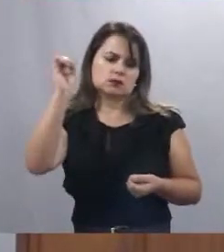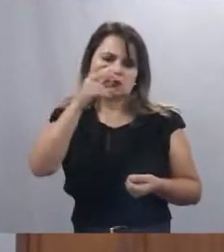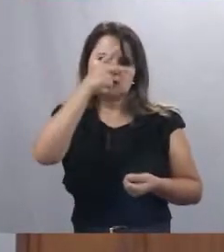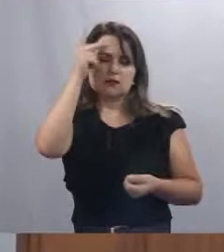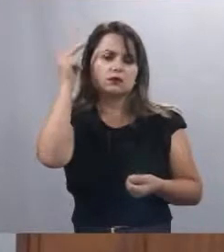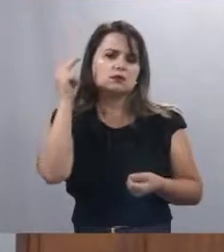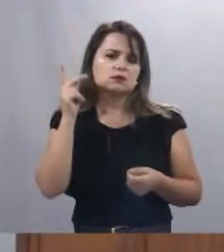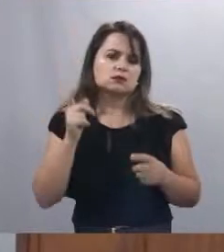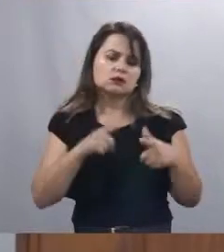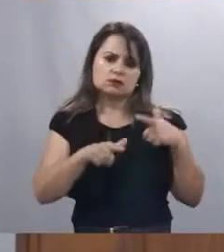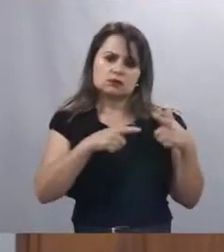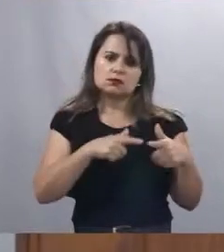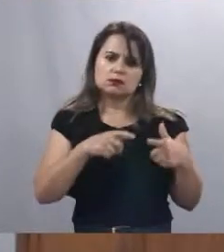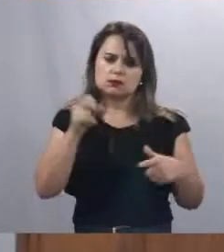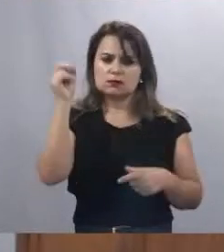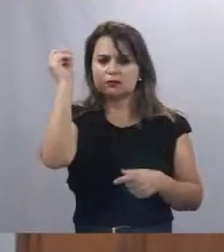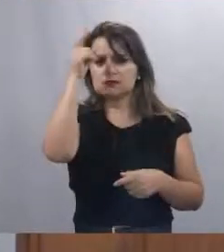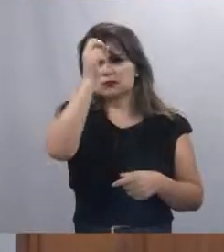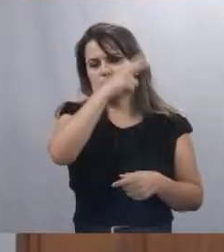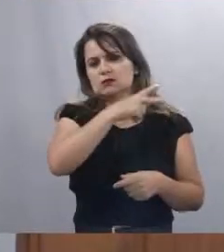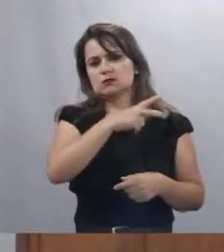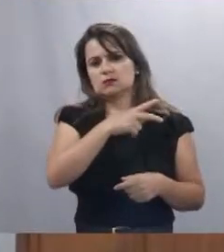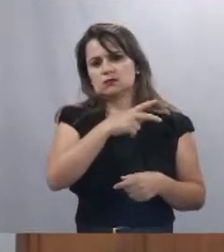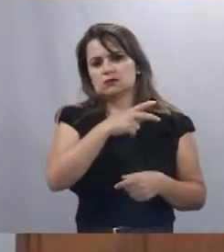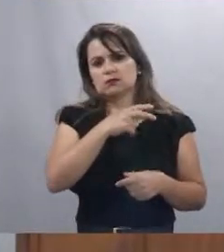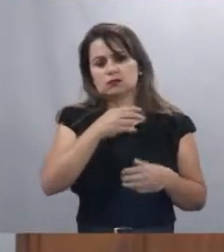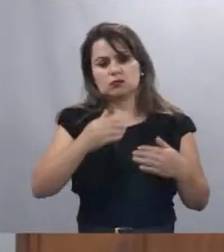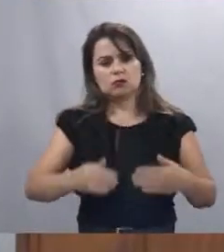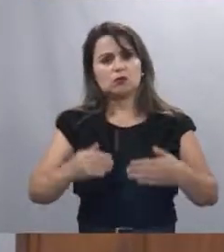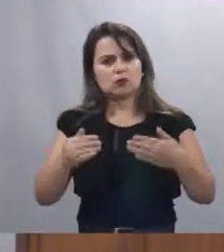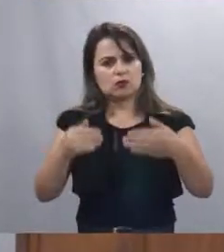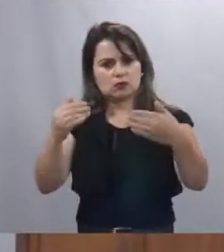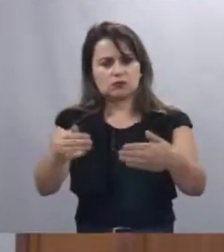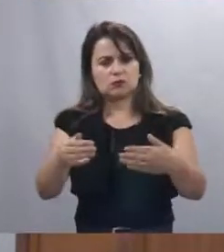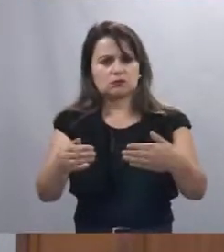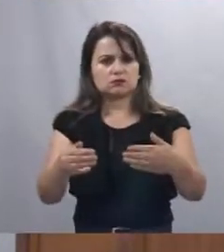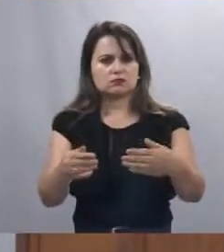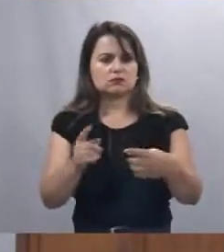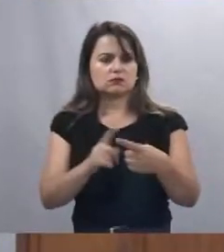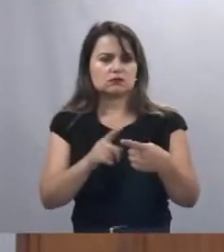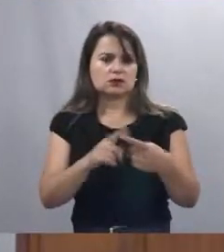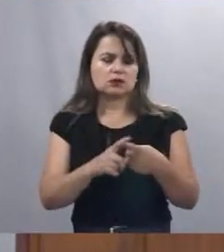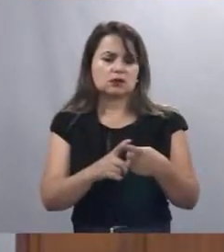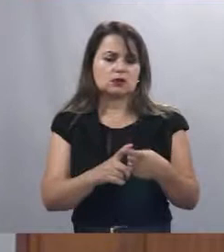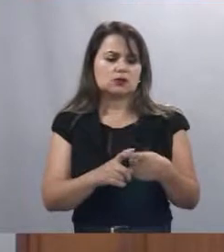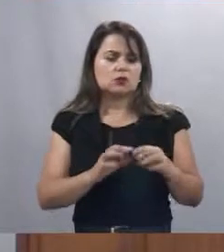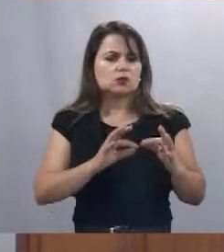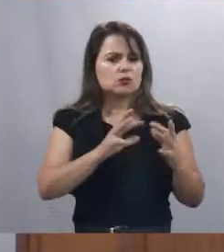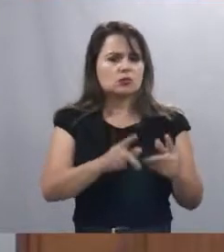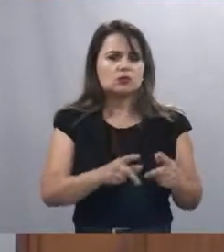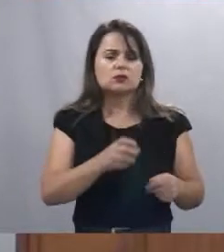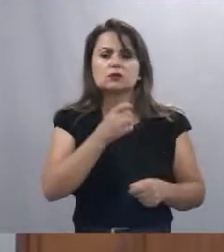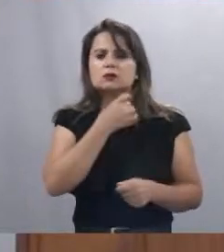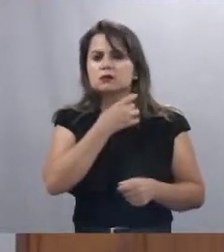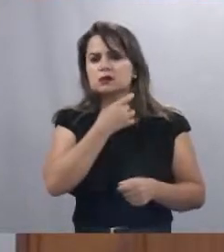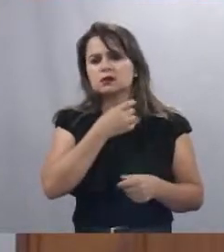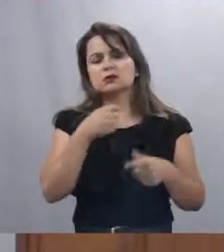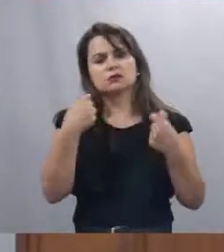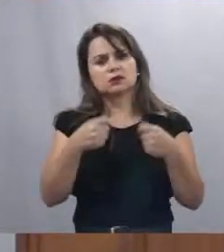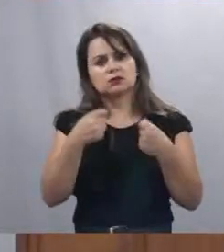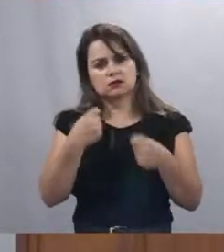servidores. Servidores é a base de qualquer, né, de qualquer cidade. Andam, já falei mil vezes aqui, os